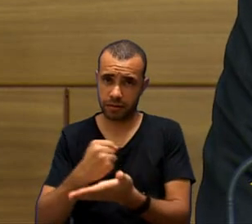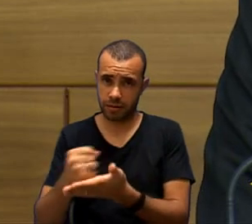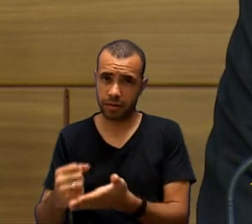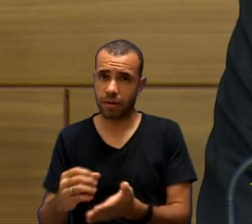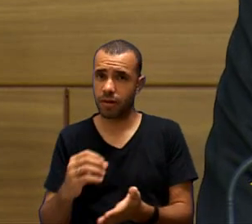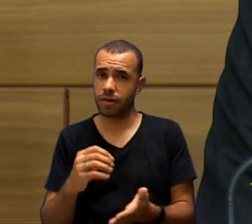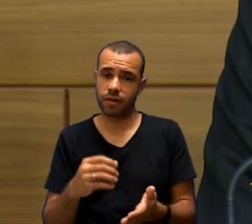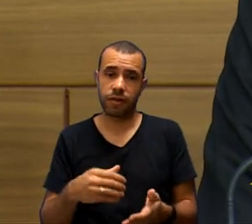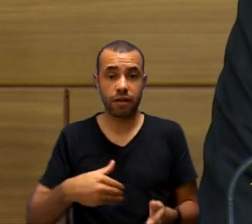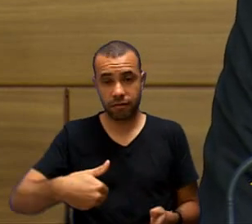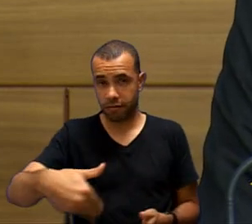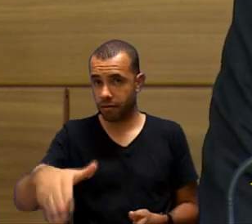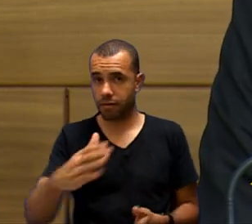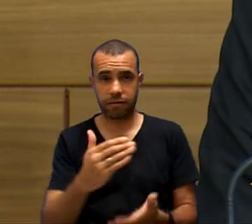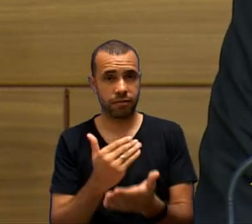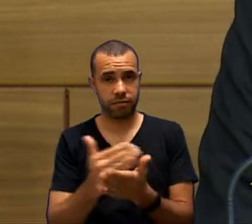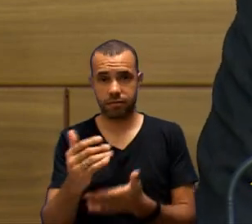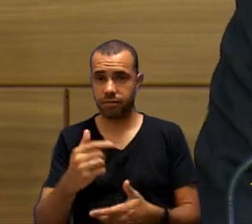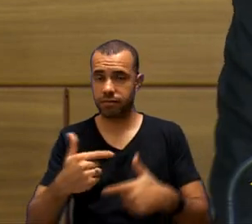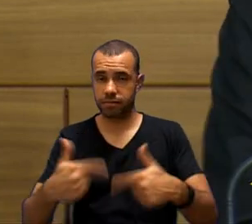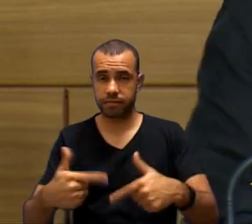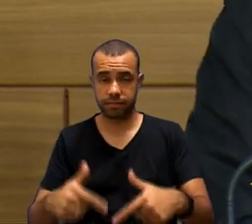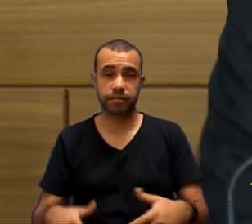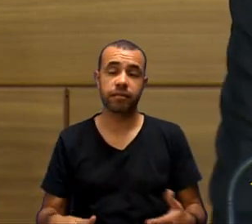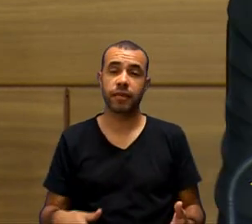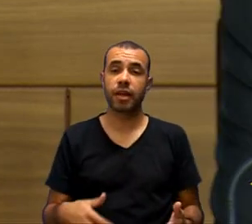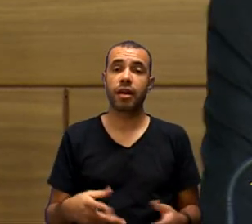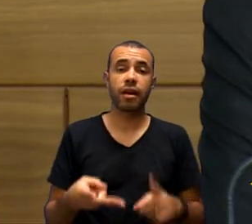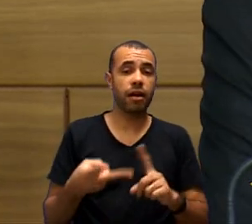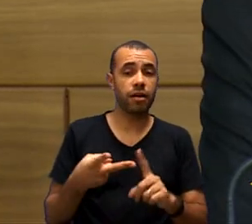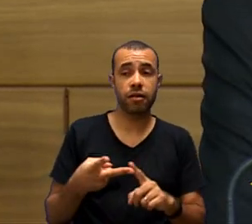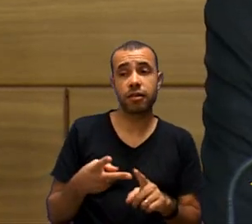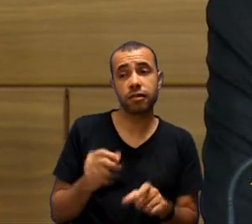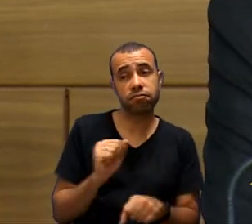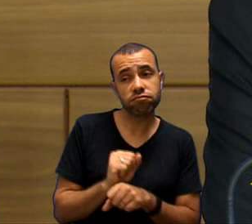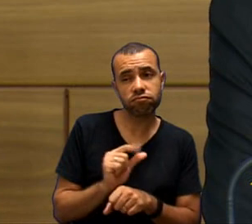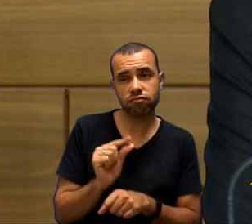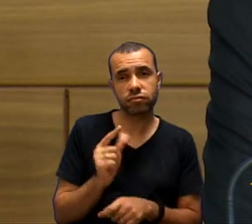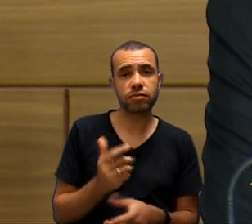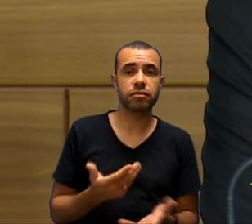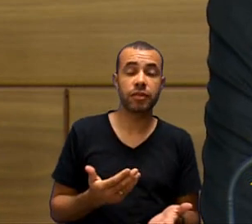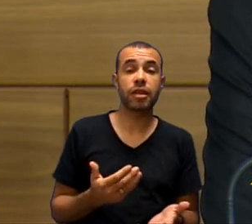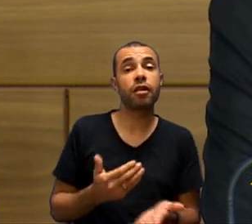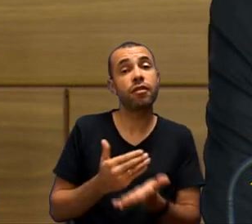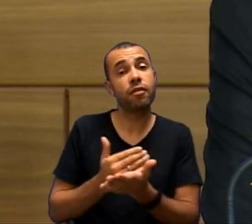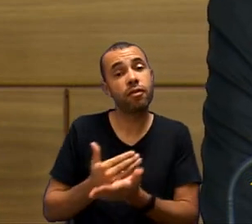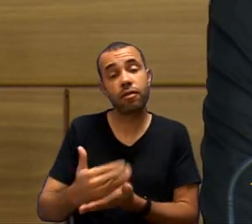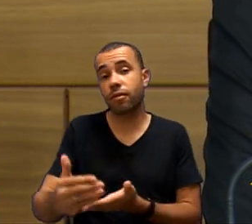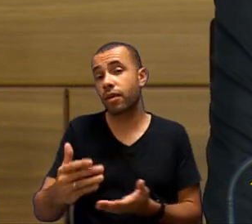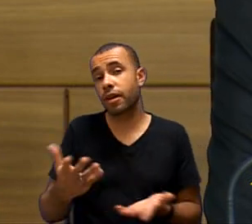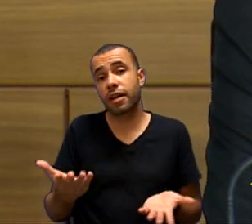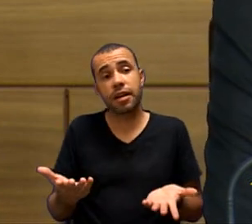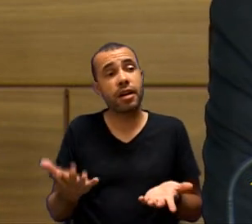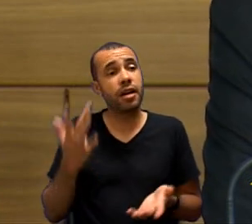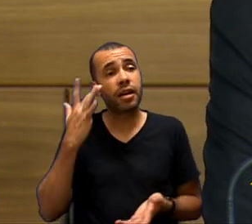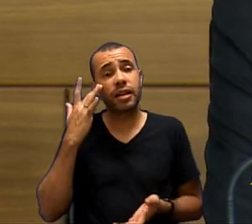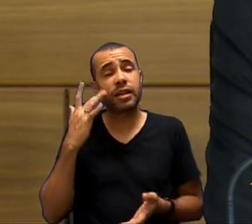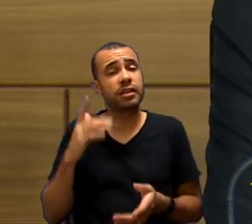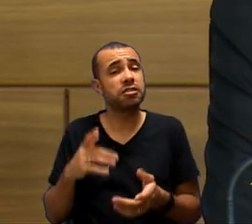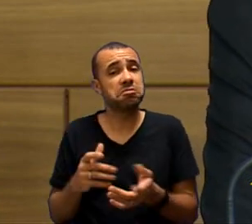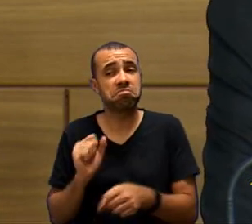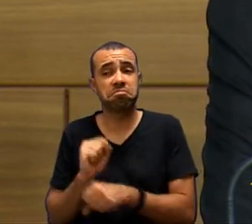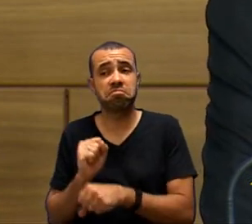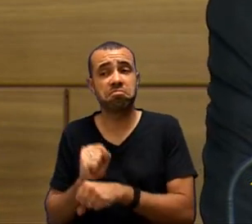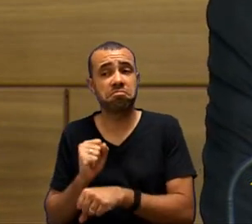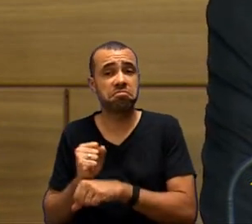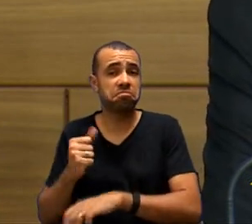em consequência. Ah, é porque tem que e a outra também. Então, essas obras vão se iniciar nesses... Depende só da CETESB, a questão